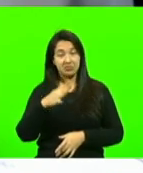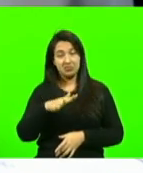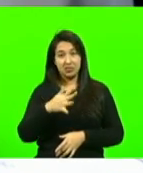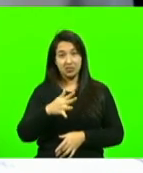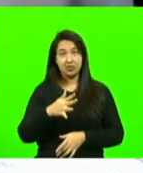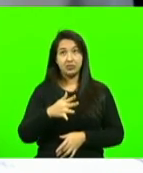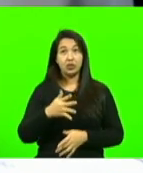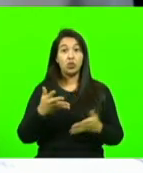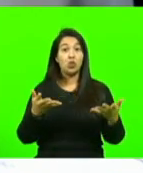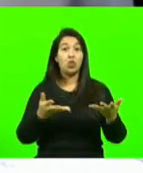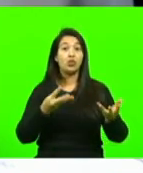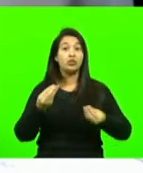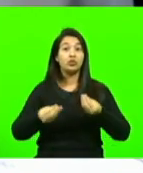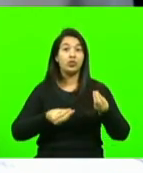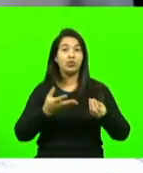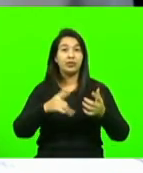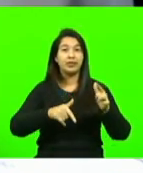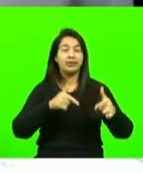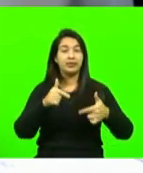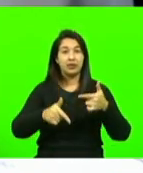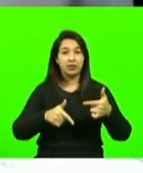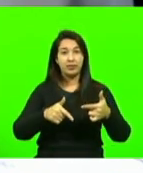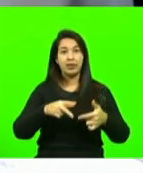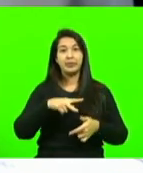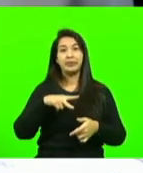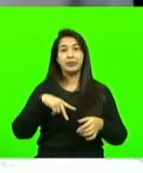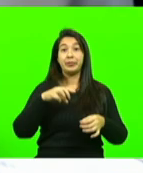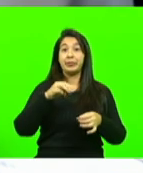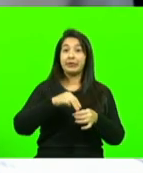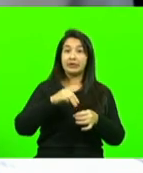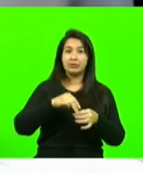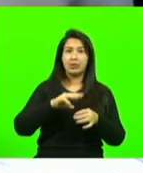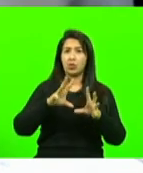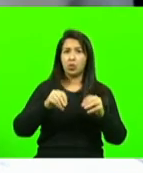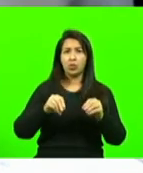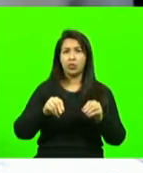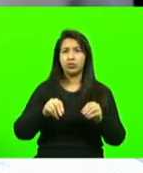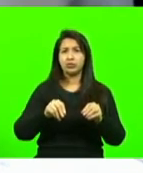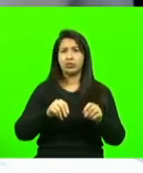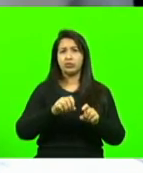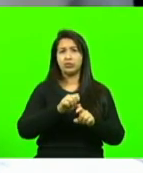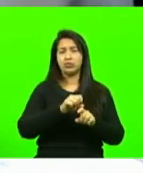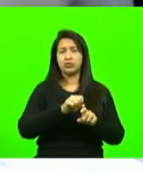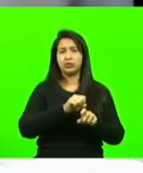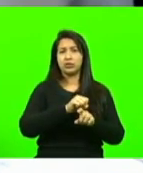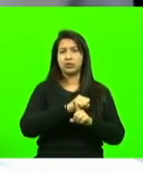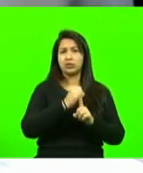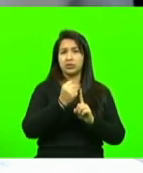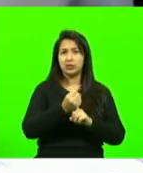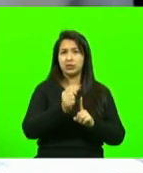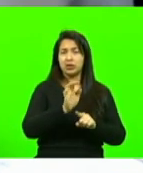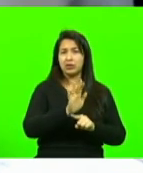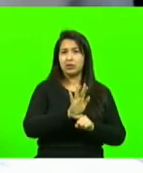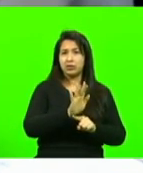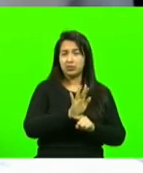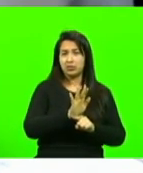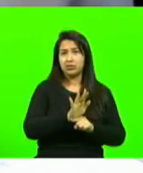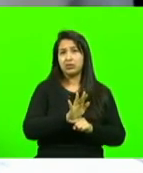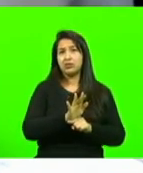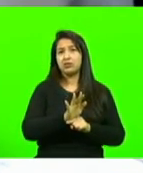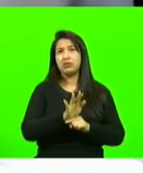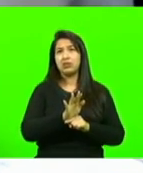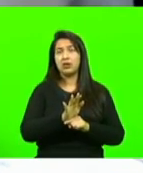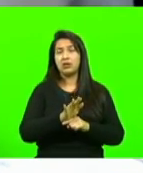neto hoje estamos serviço público municipal em todas as áreas né mas tem social na saúde na educação é o